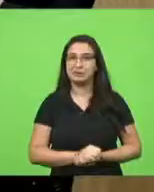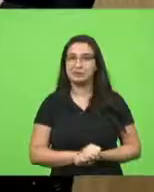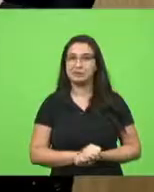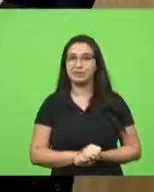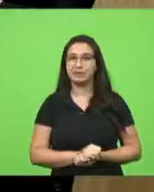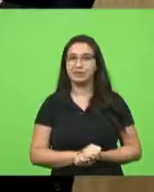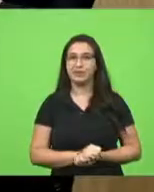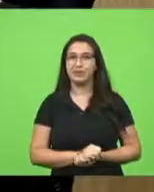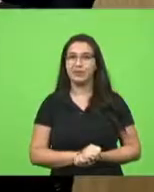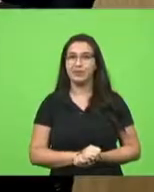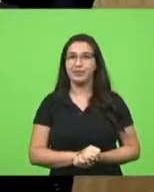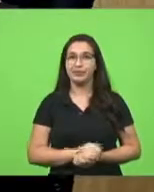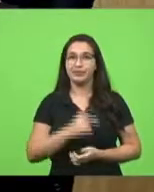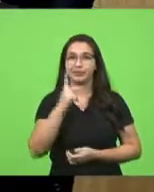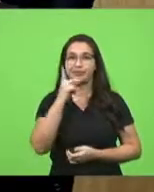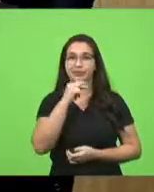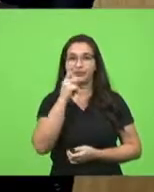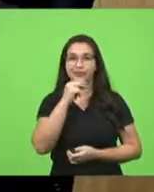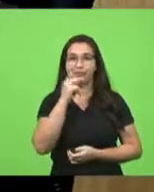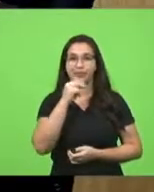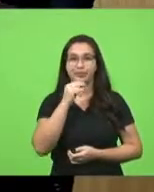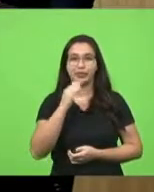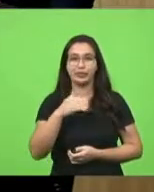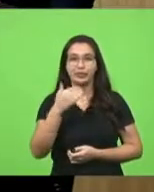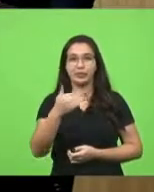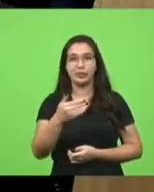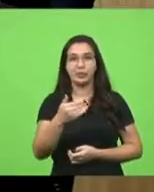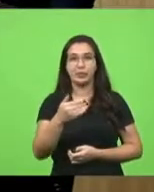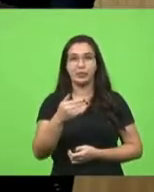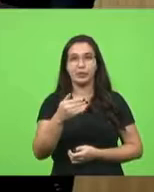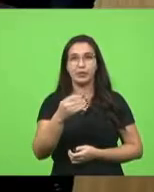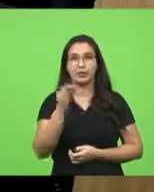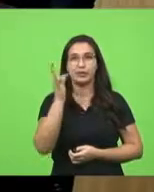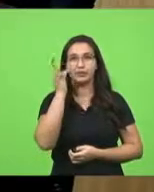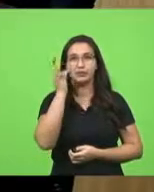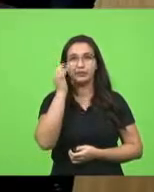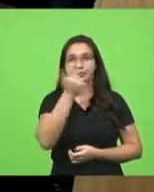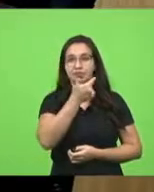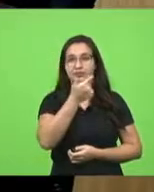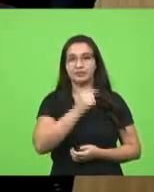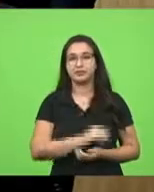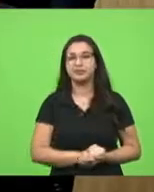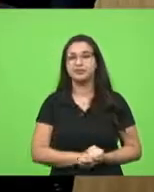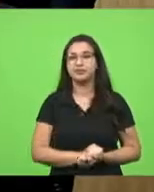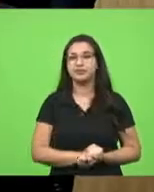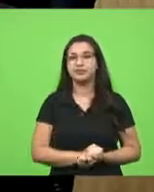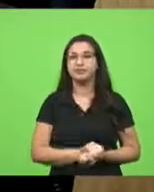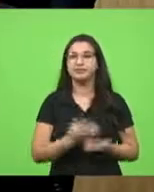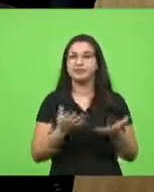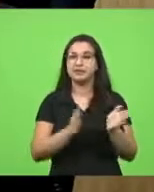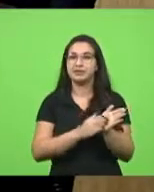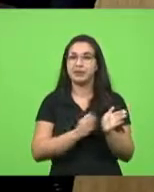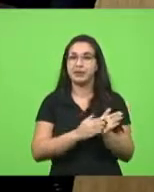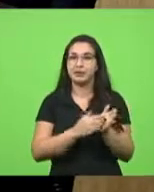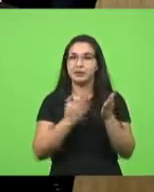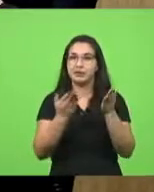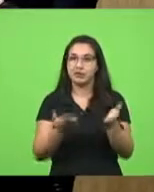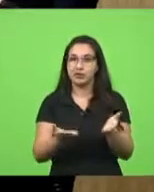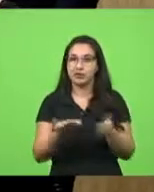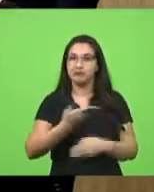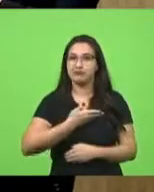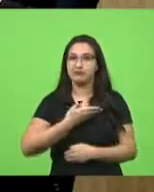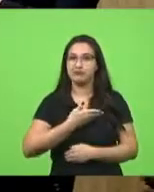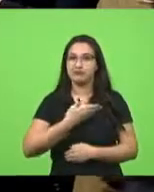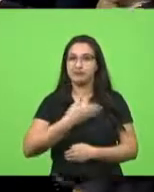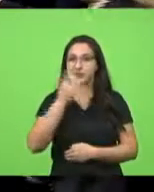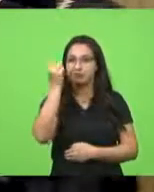Deputado Kennedy Nunes, na sequência, deputado Fabiano da Luz. Eu queria parabenizar nobre colega Altair, que além de ser um